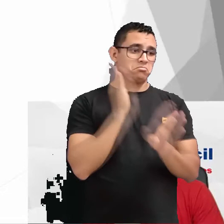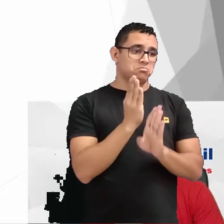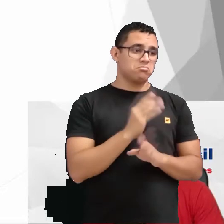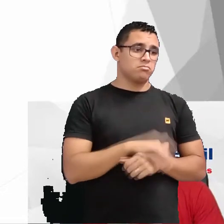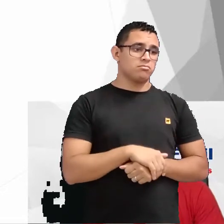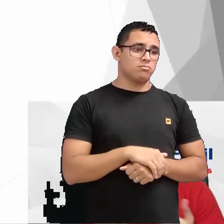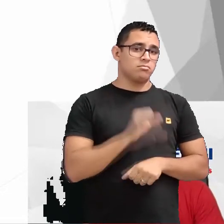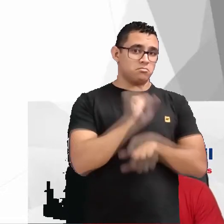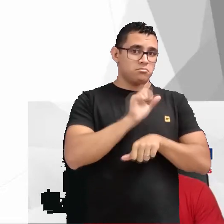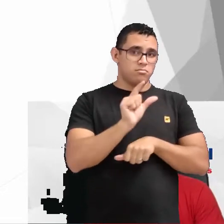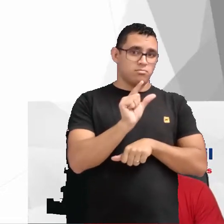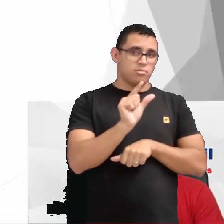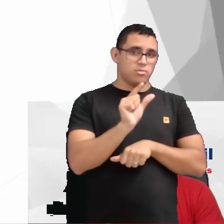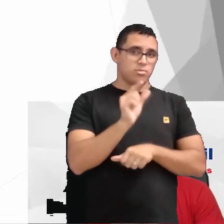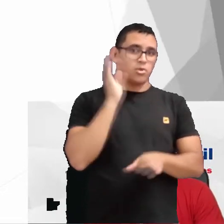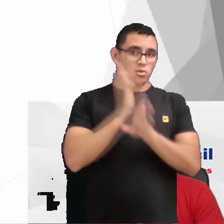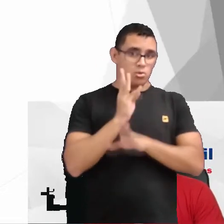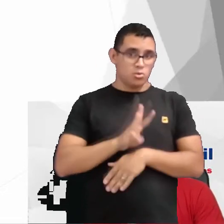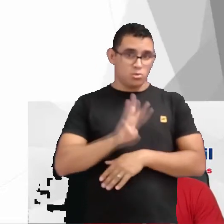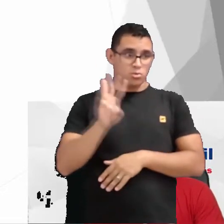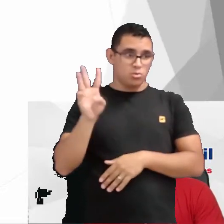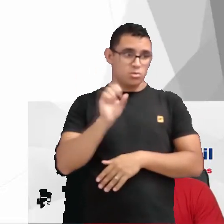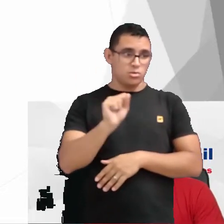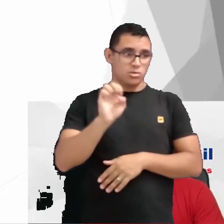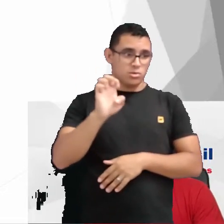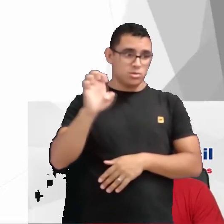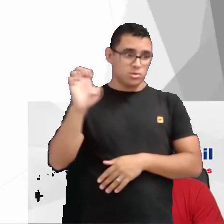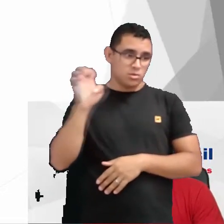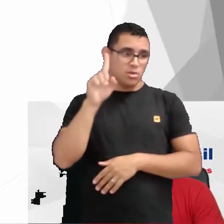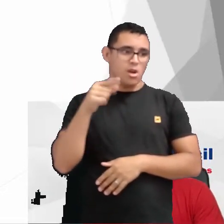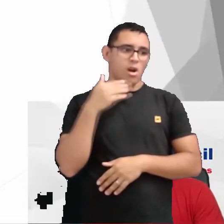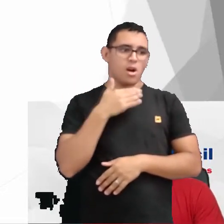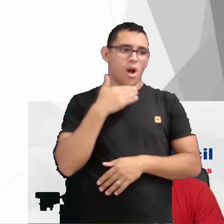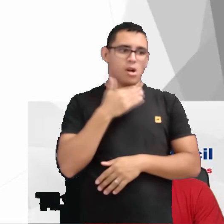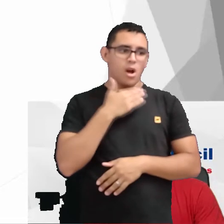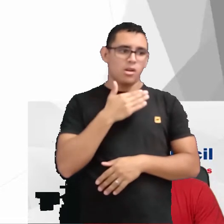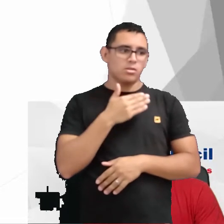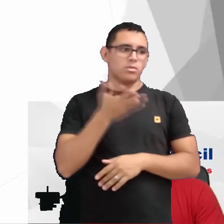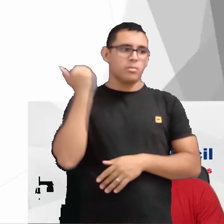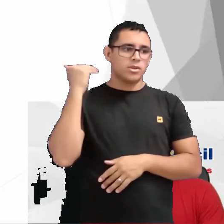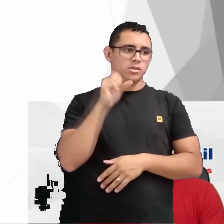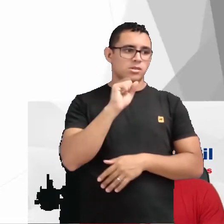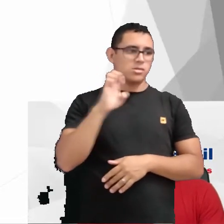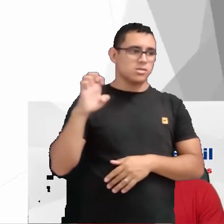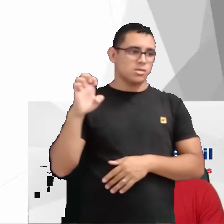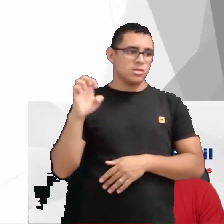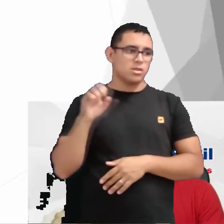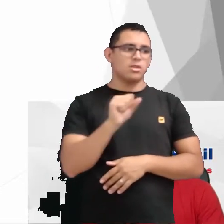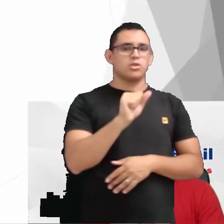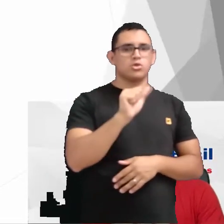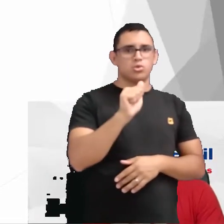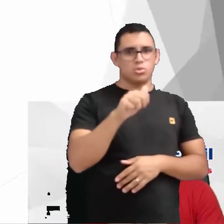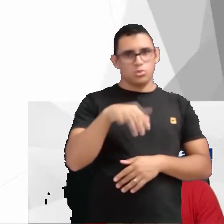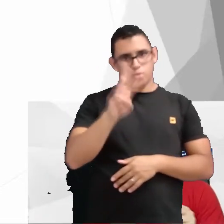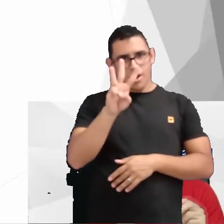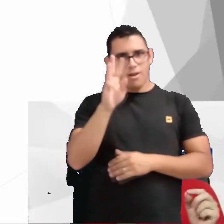pausem o vídeo. Encontraram, não foi isso? Está lá o verbo to see. Significa que ele é um verbo irregular. Qual é o passado de see?